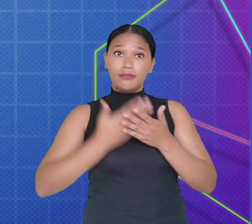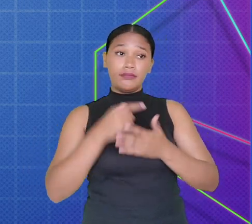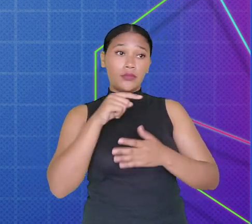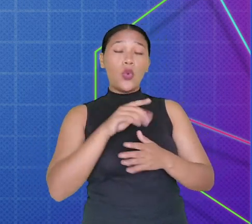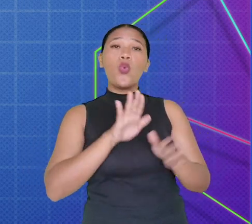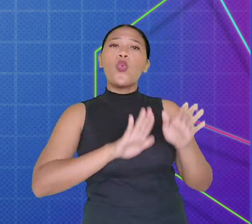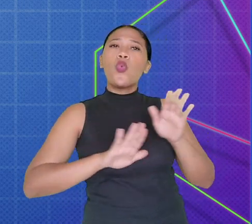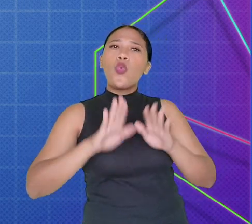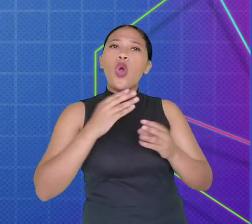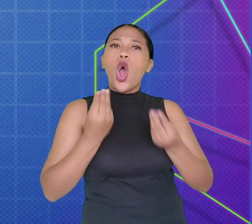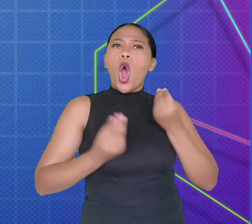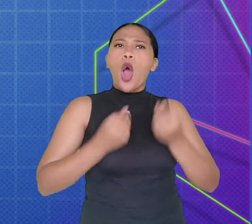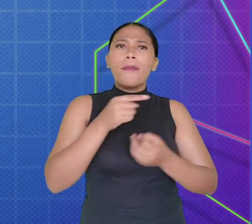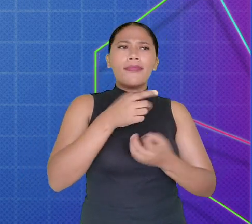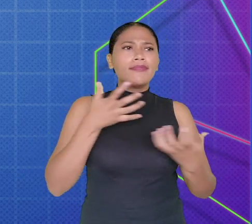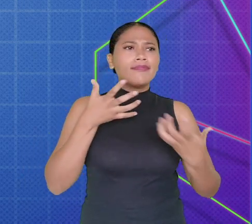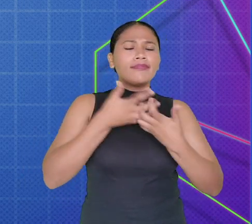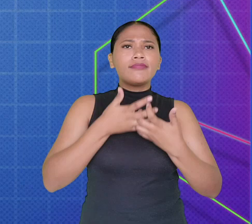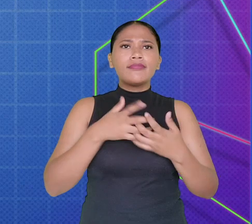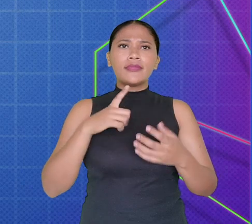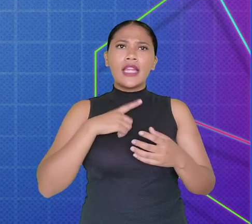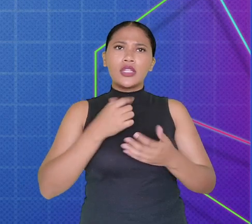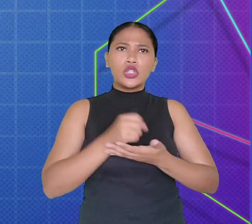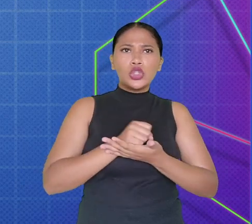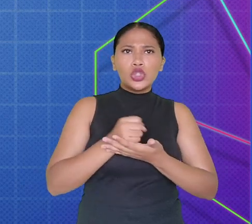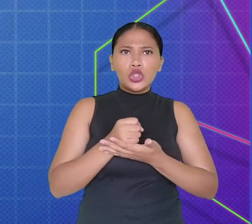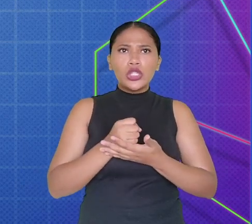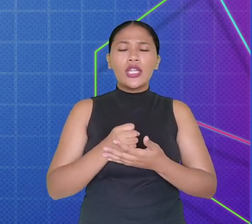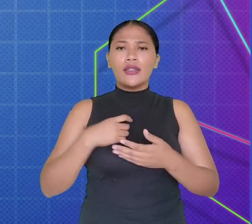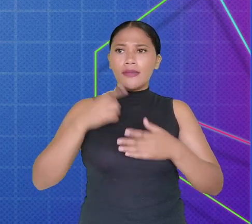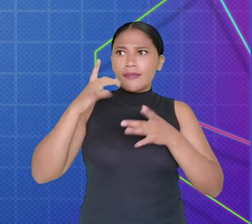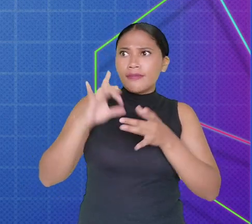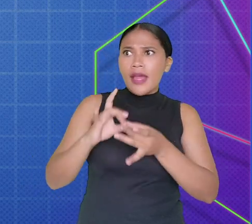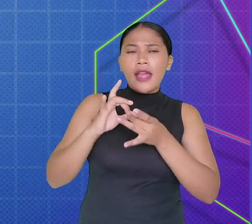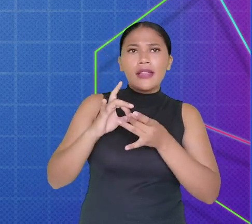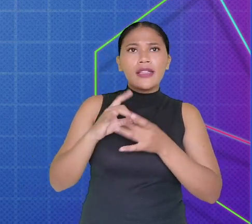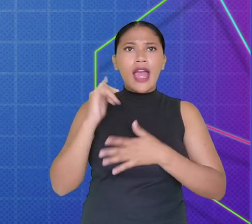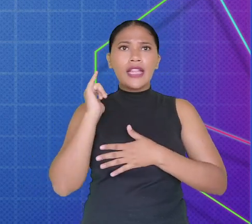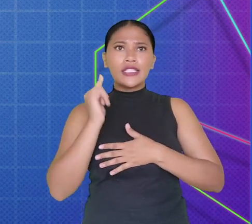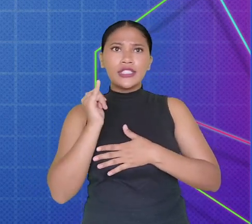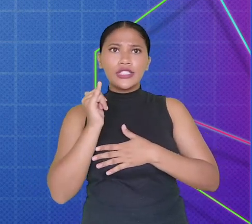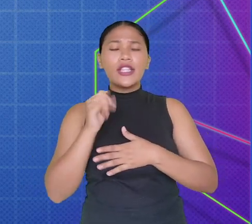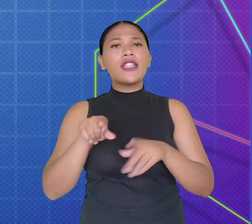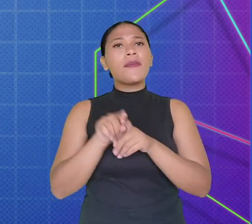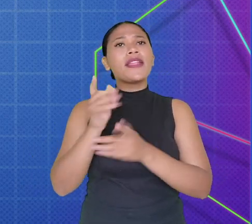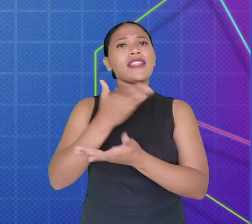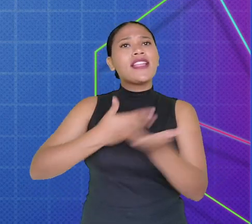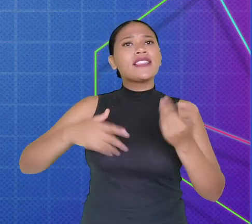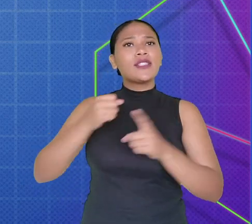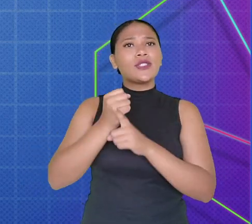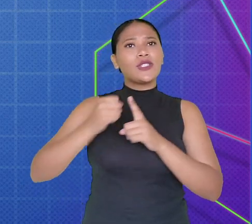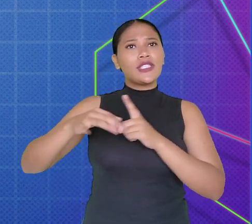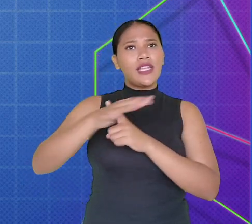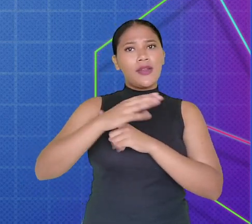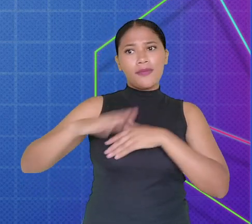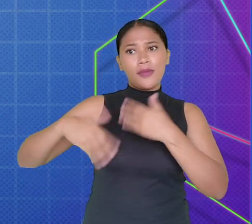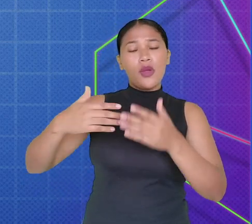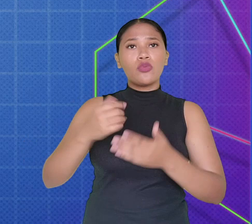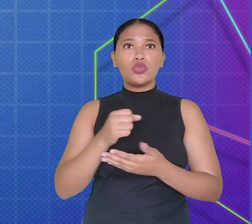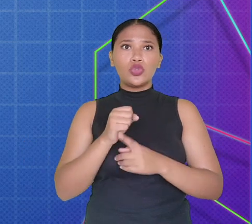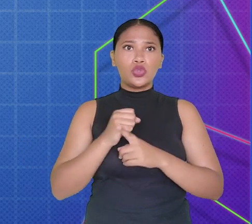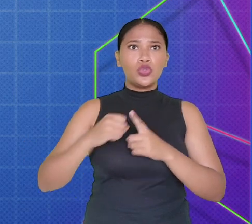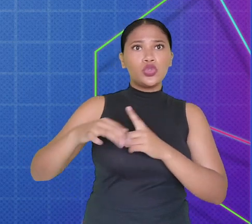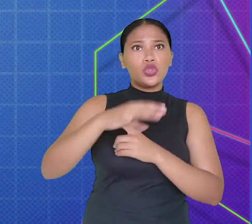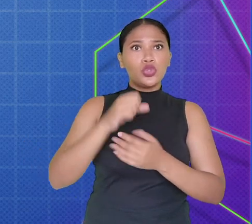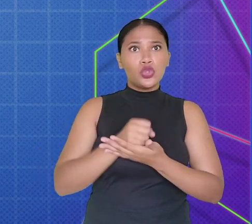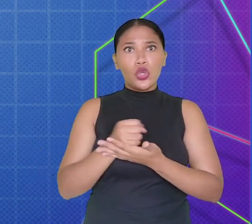devem considerar cuidadosamente como essas interações afetam a jogabilidade, a imersão, a narrativa e a interação social